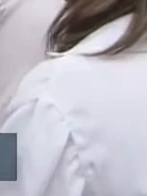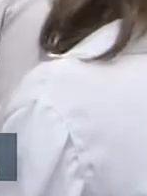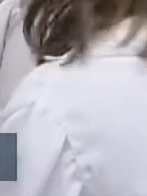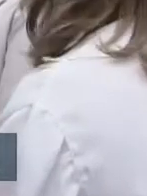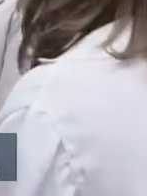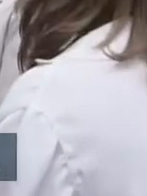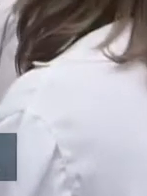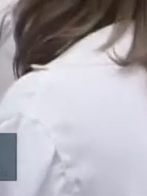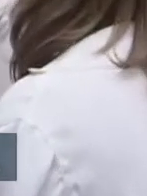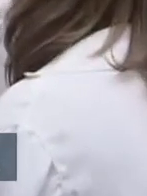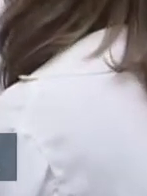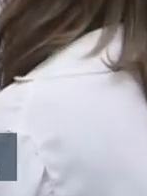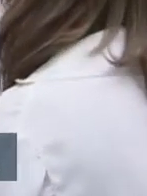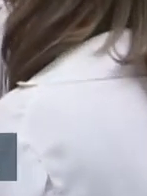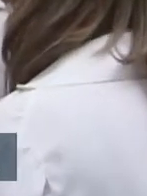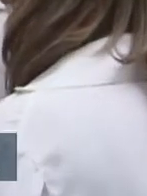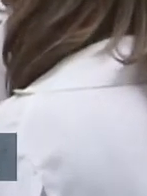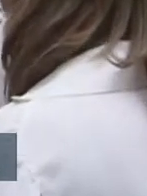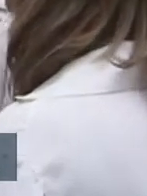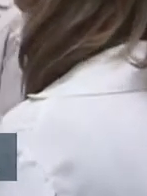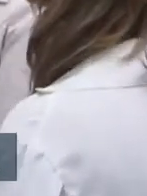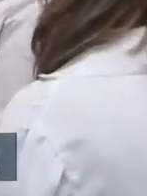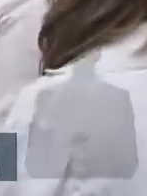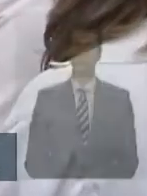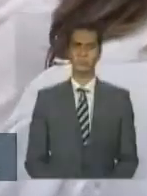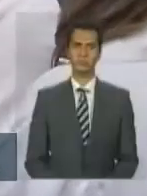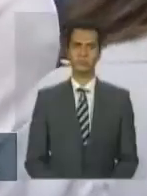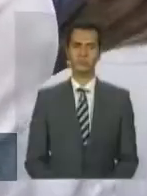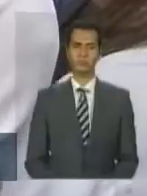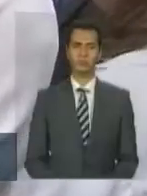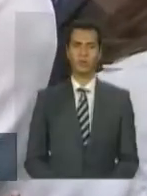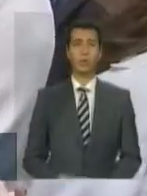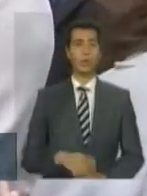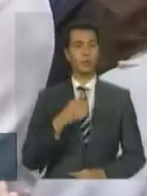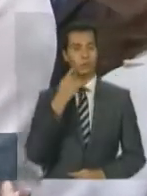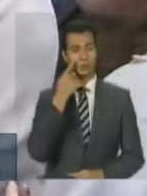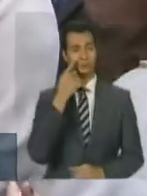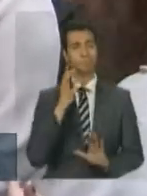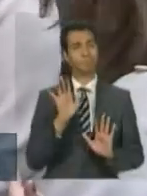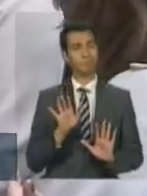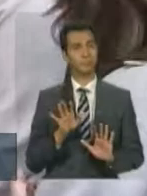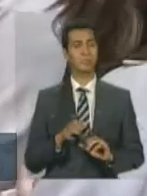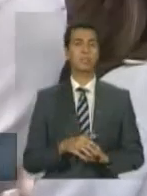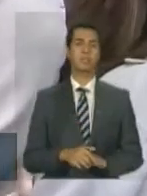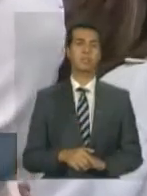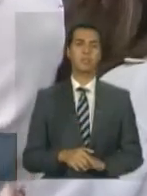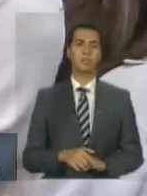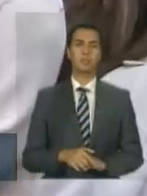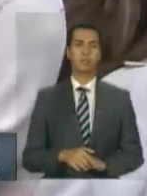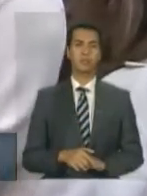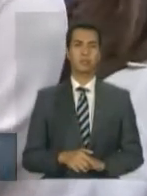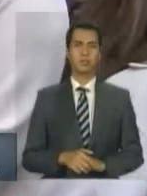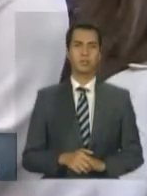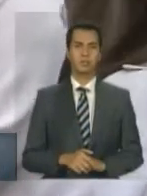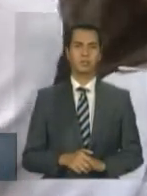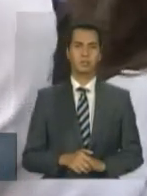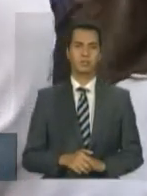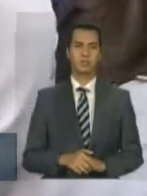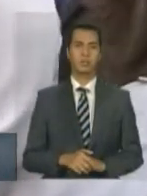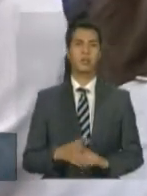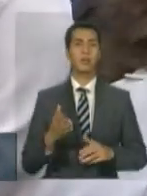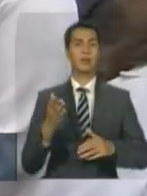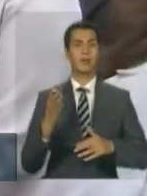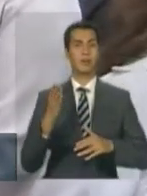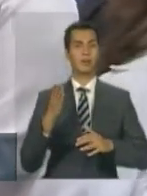indicado, como a senhora fez ontem e hoje, várias vezes? Olha, Clóvis, eu acho que a única coisa que não se pode ter nas